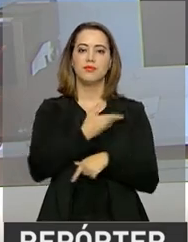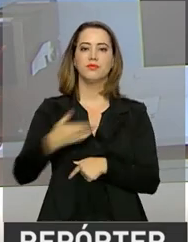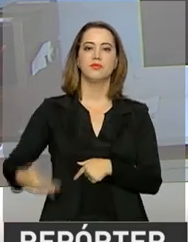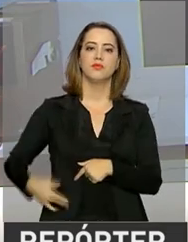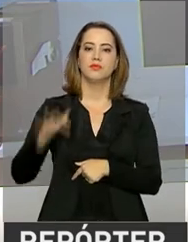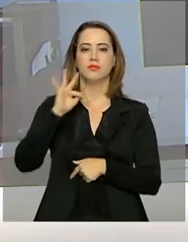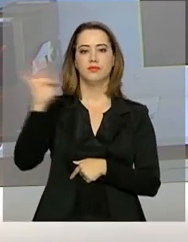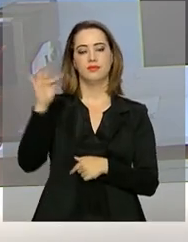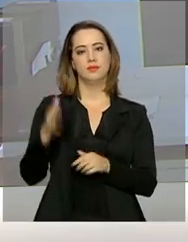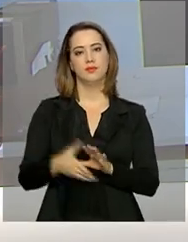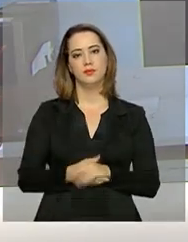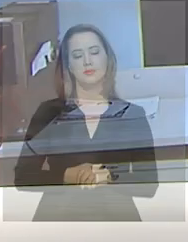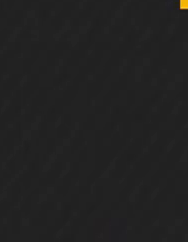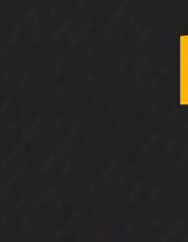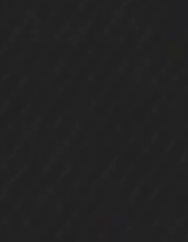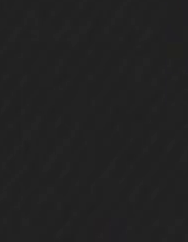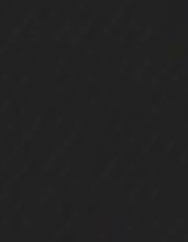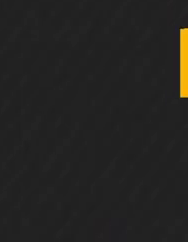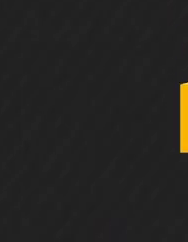do Governo